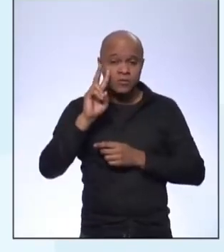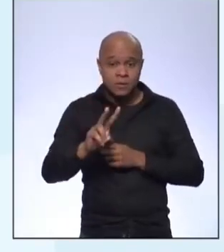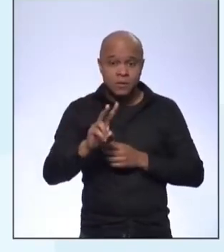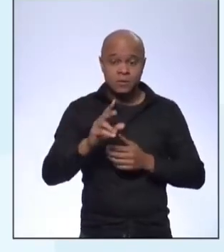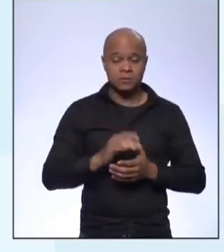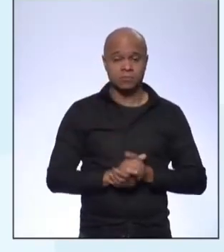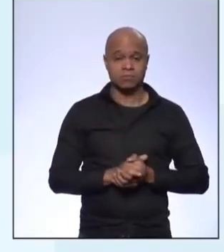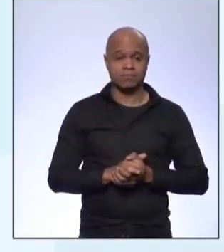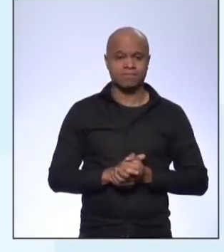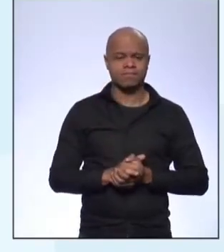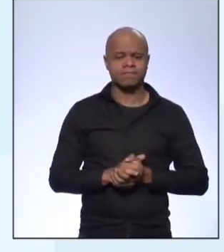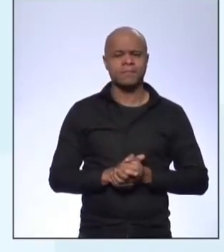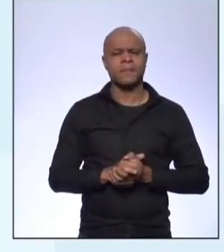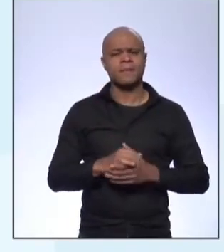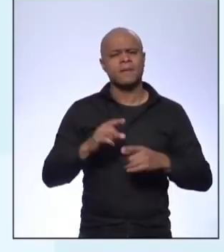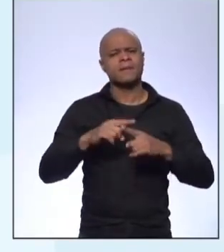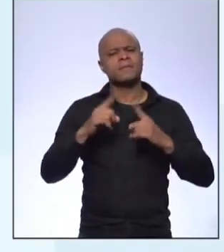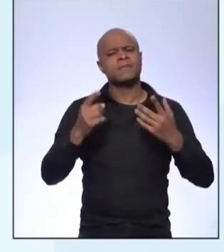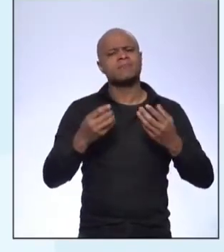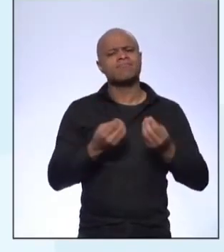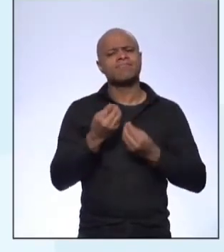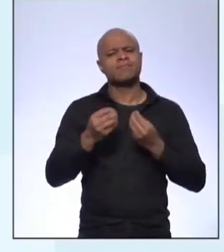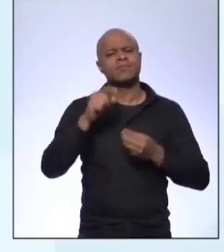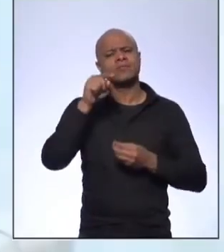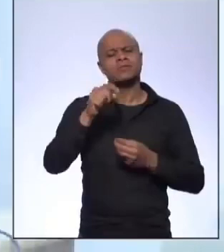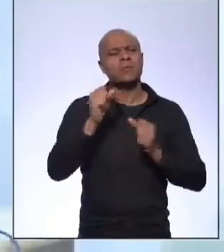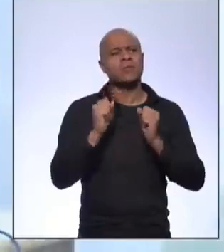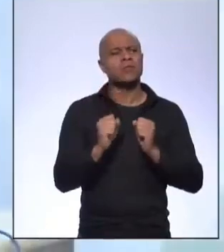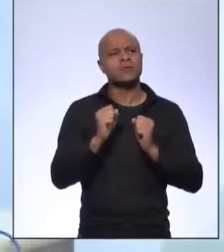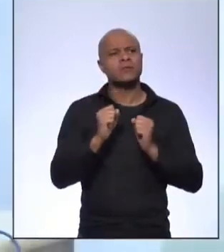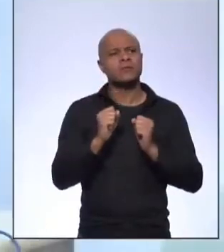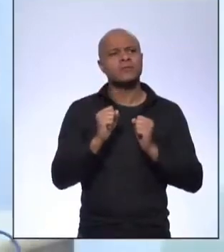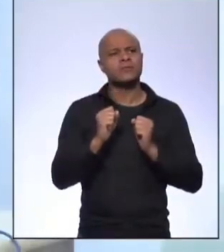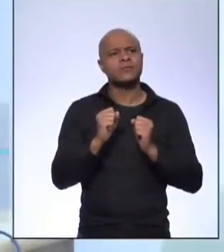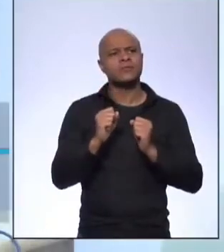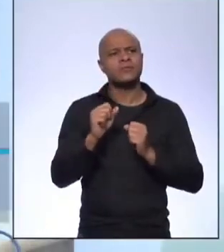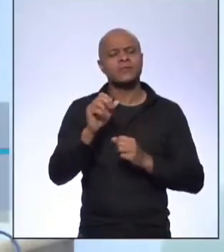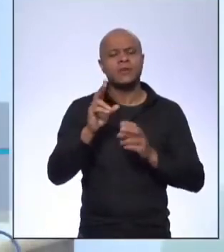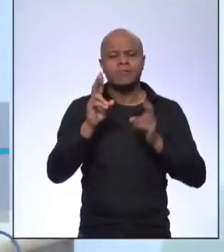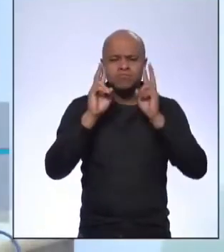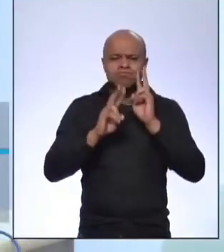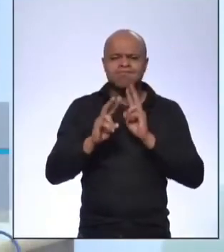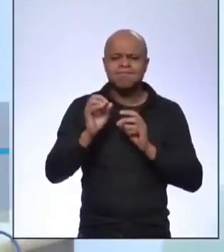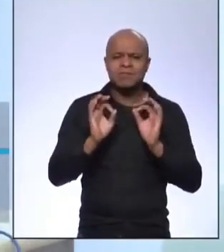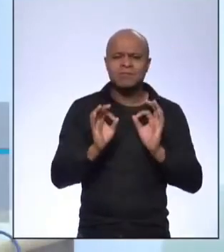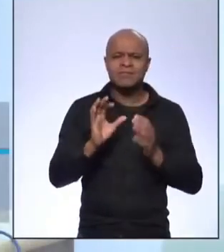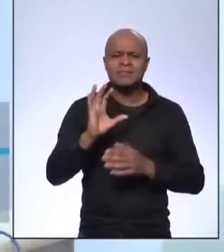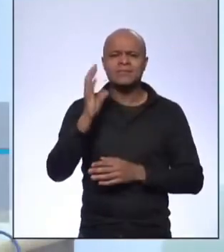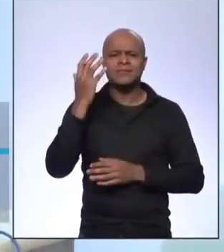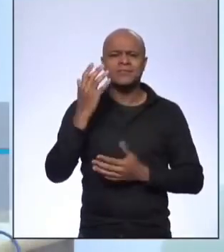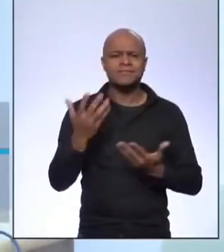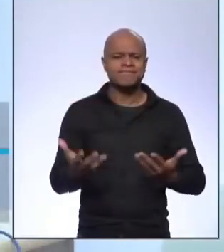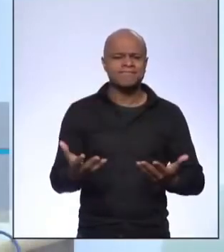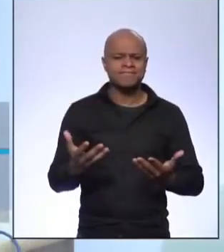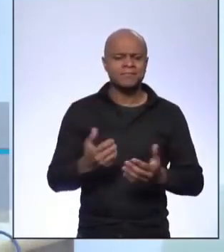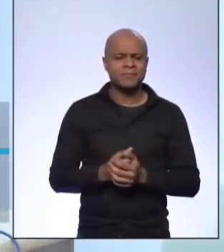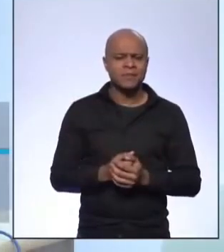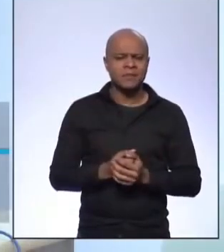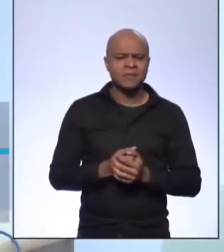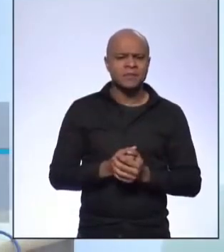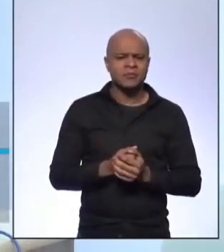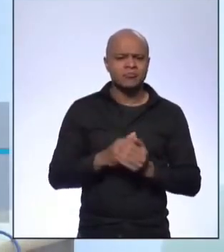cena. Então, que hipótese que a gente pode criar a partir dessa cena aí? Muito provavelmente esse indígena deve ter